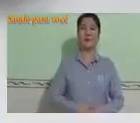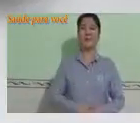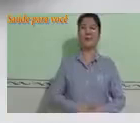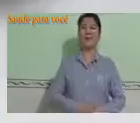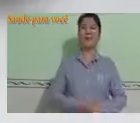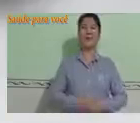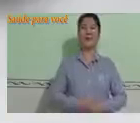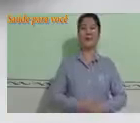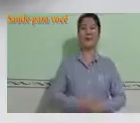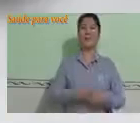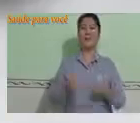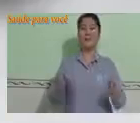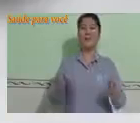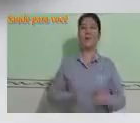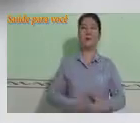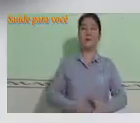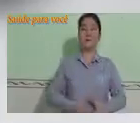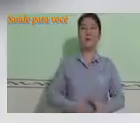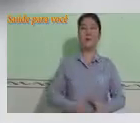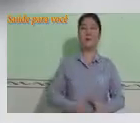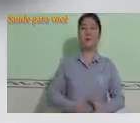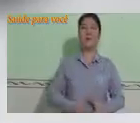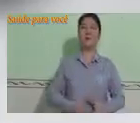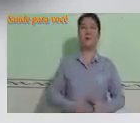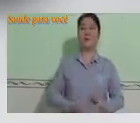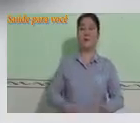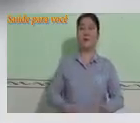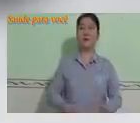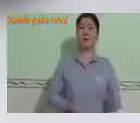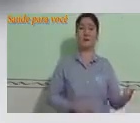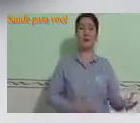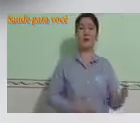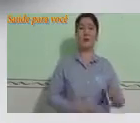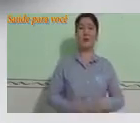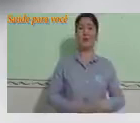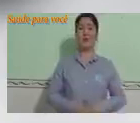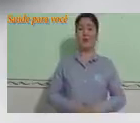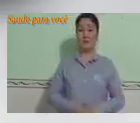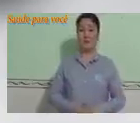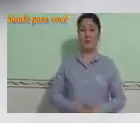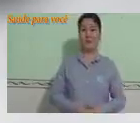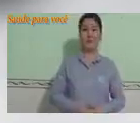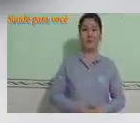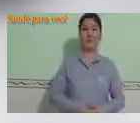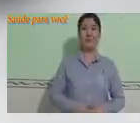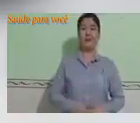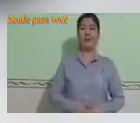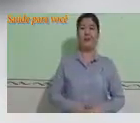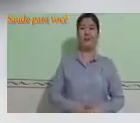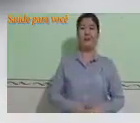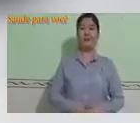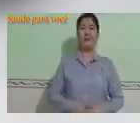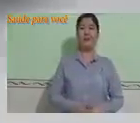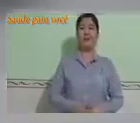Além disso, como é necessário inserir uma agulha na conjuntiva ocular, a barreira protetora do olho é quebrada e